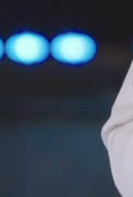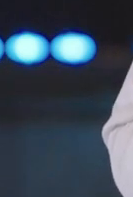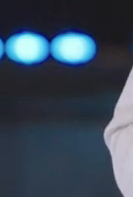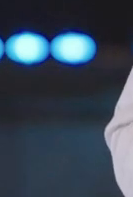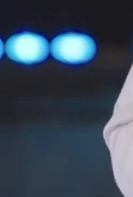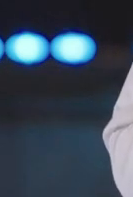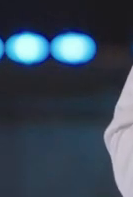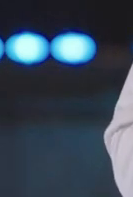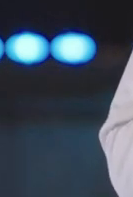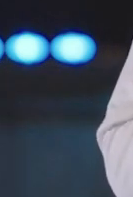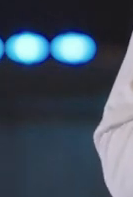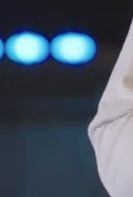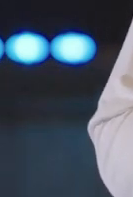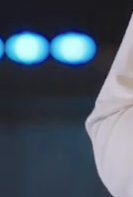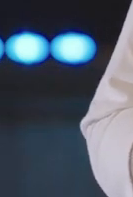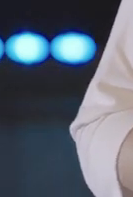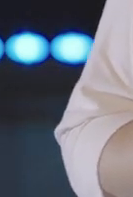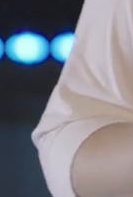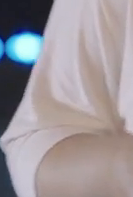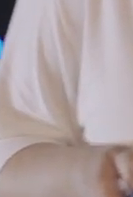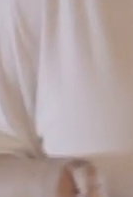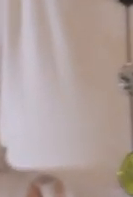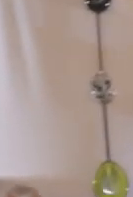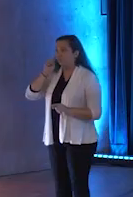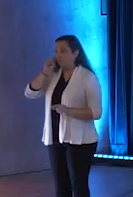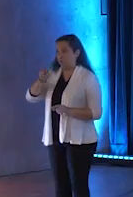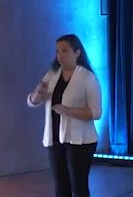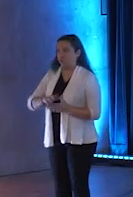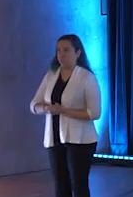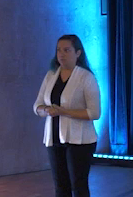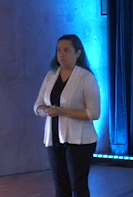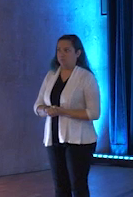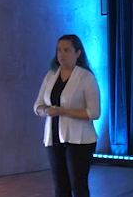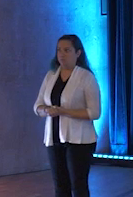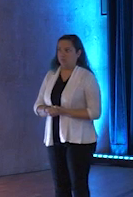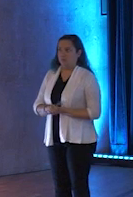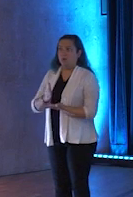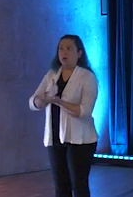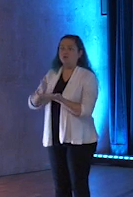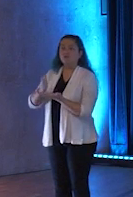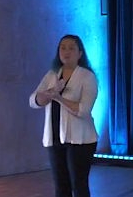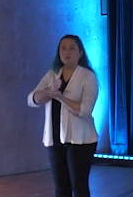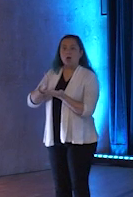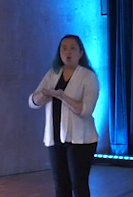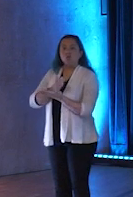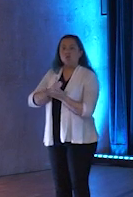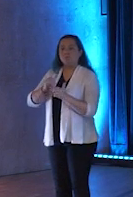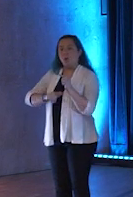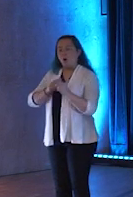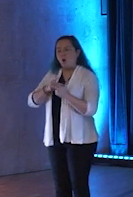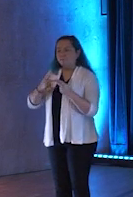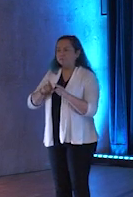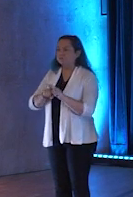não só para guardar, como também para serem vistos. A divisão do móvel em compartimentos, pensando